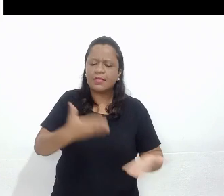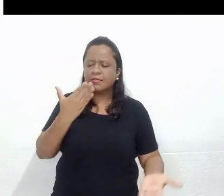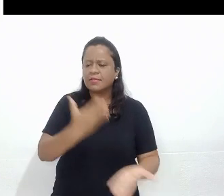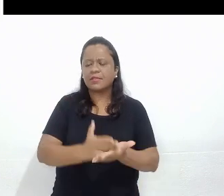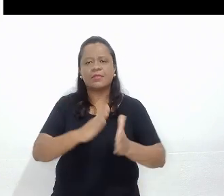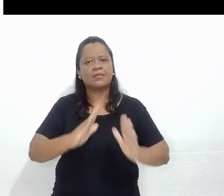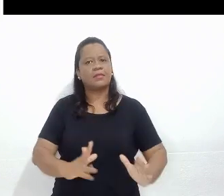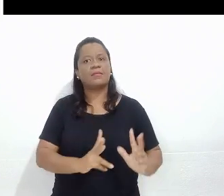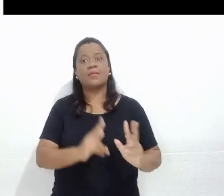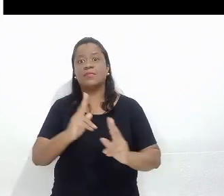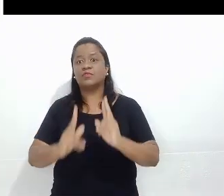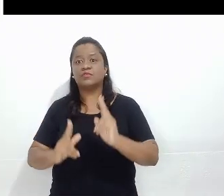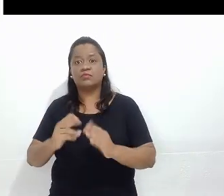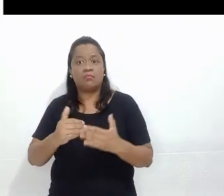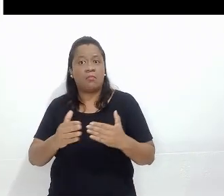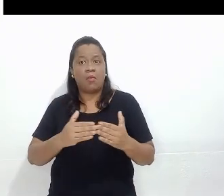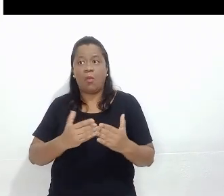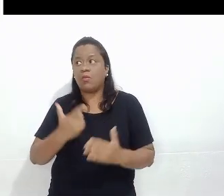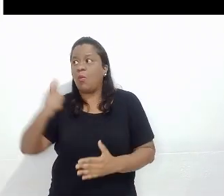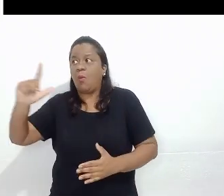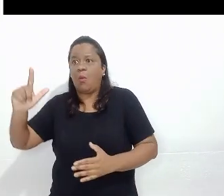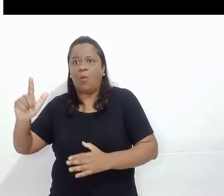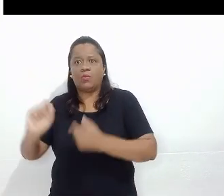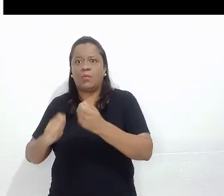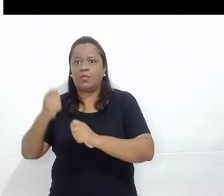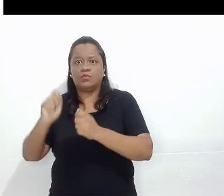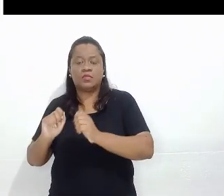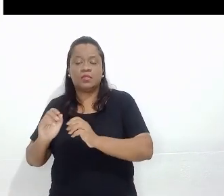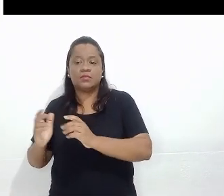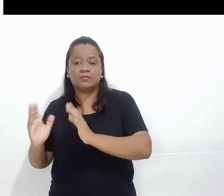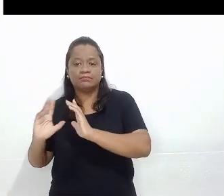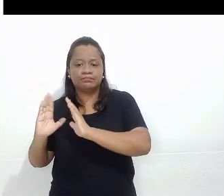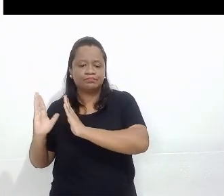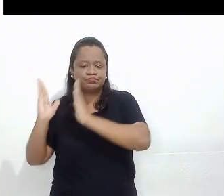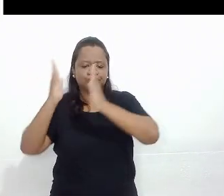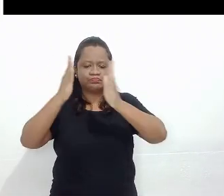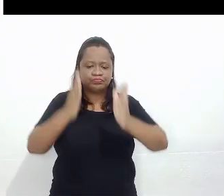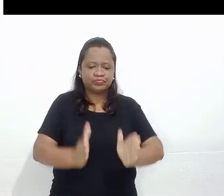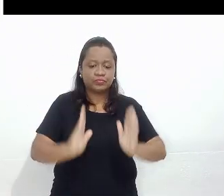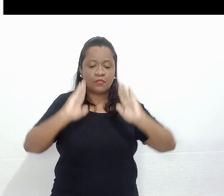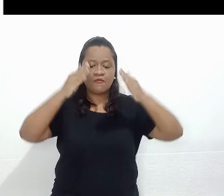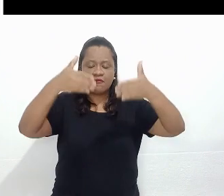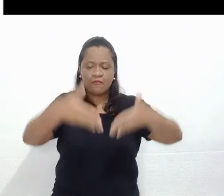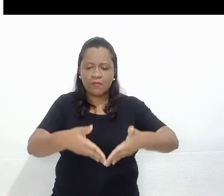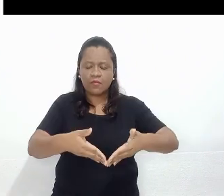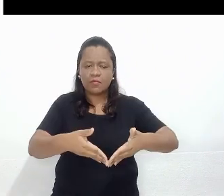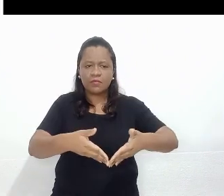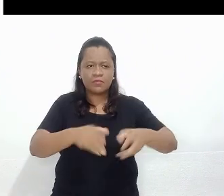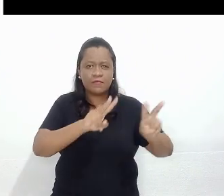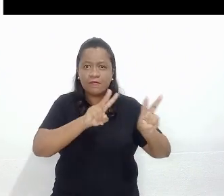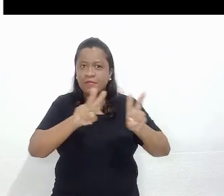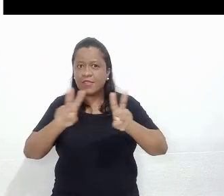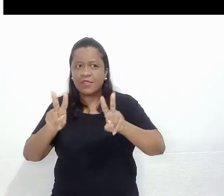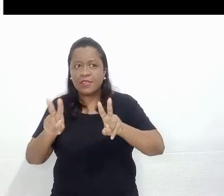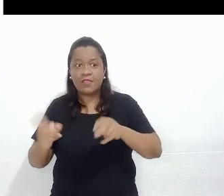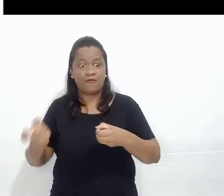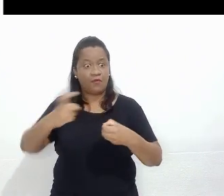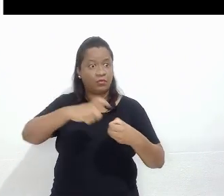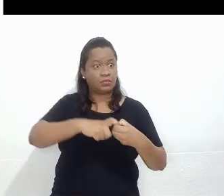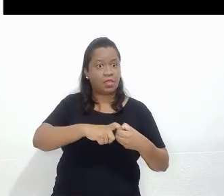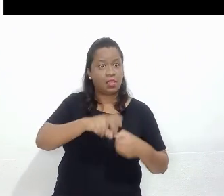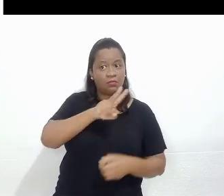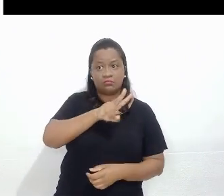prestar atenção e retornar para aquela ilha de edição periodicamente para ver como é que está a evolução daquele filme,